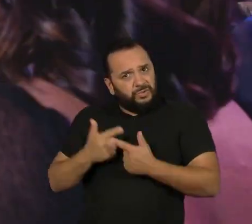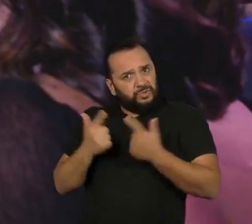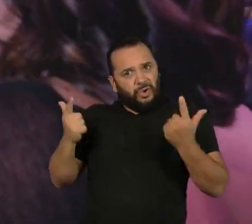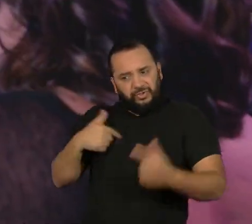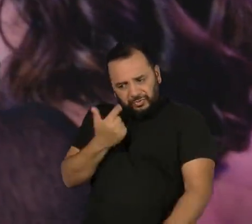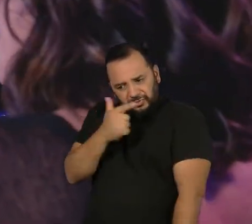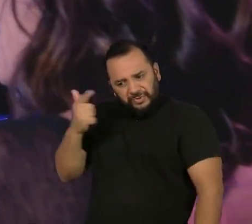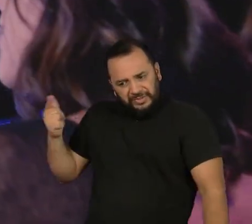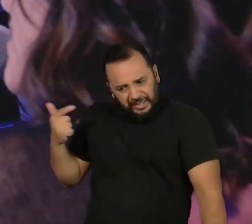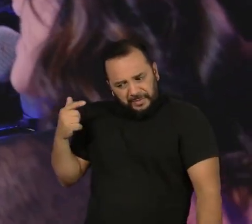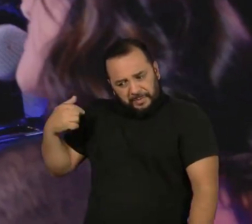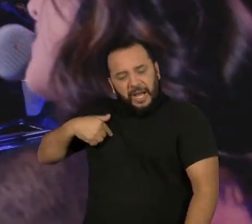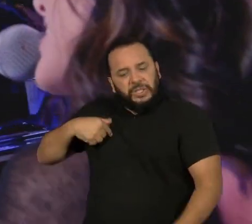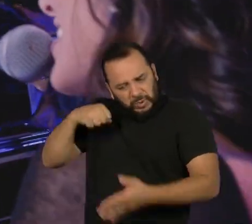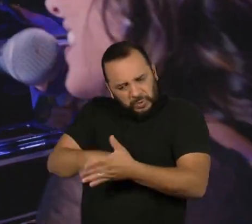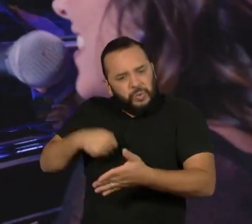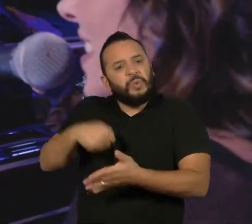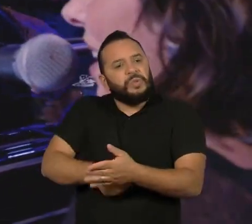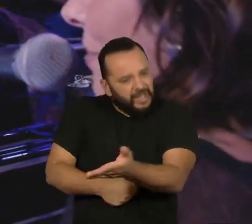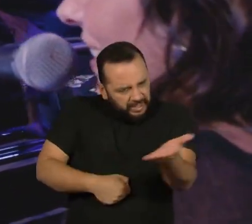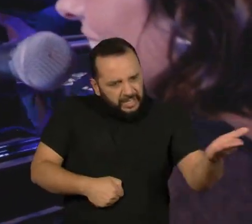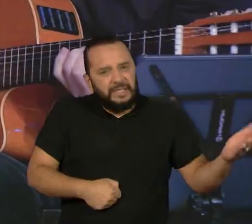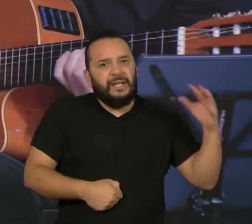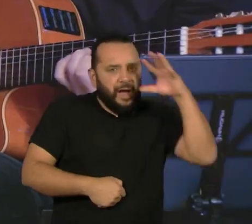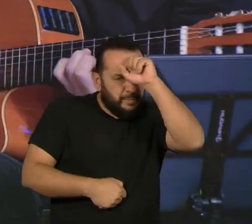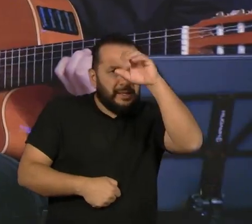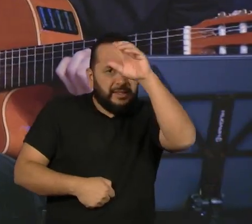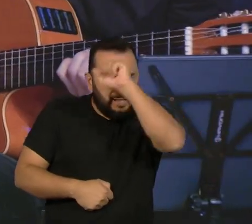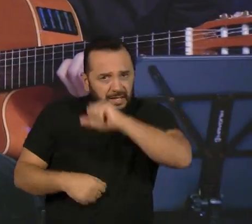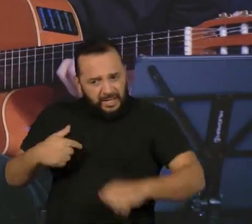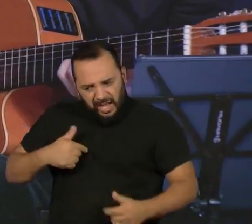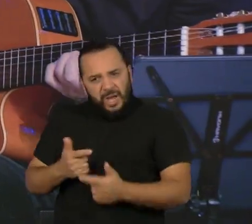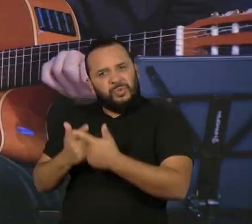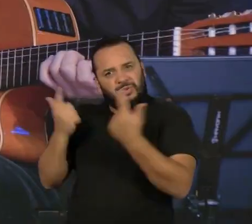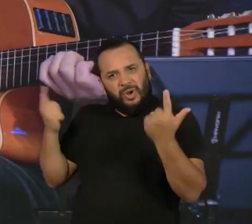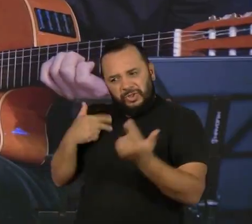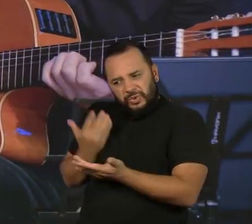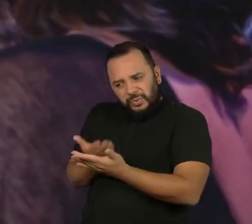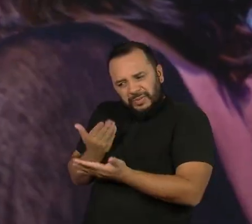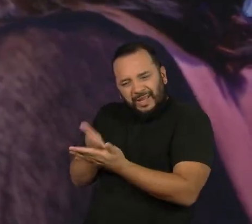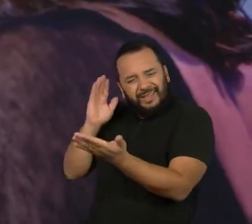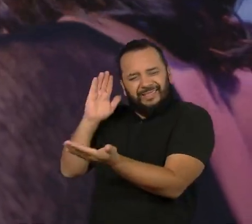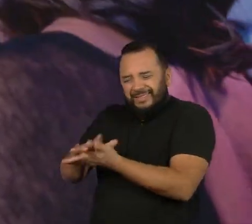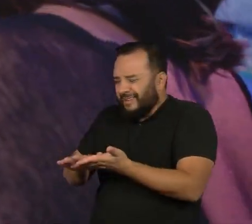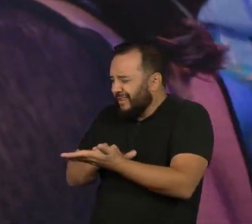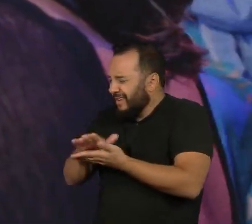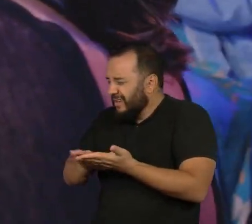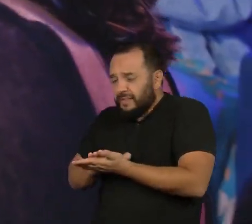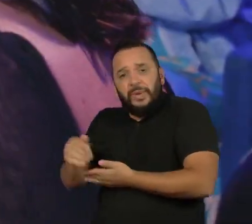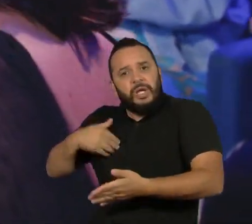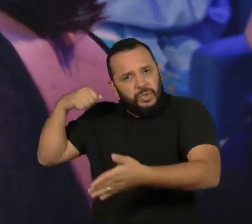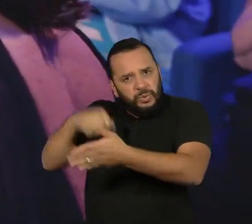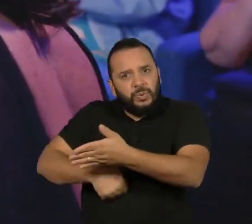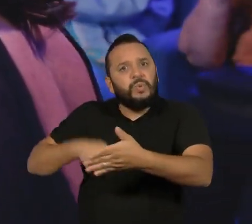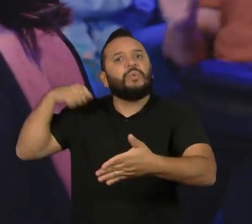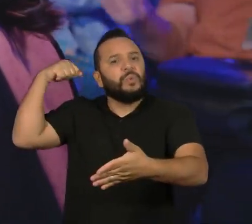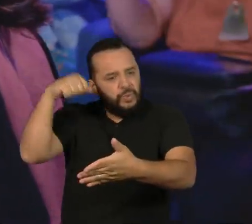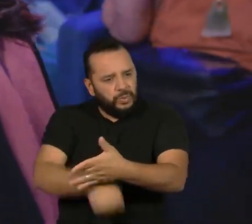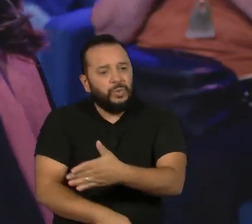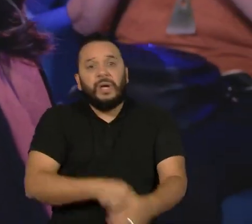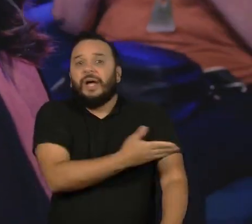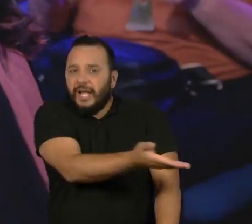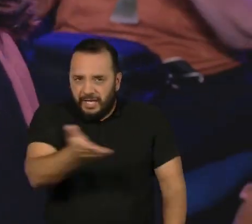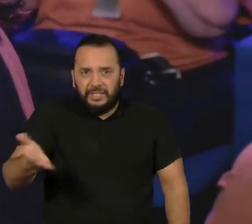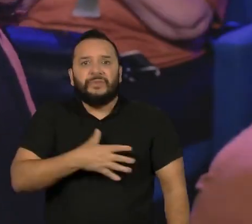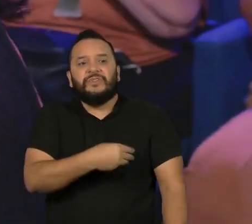mas eu luto em pé a morte, mode eles aprender. Eu mesmo nunca tive essa sorte, mas eu luto em pé